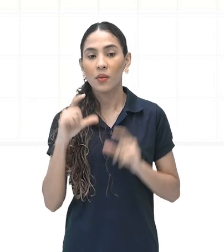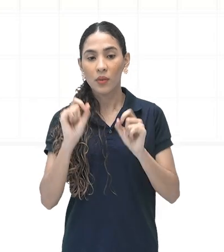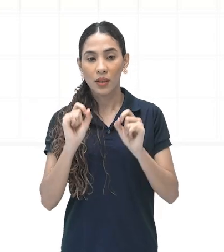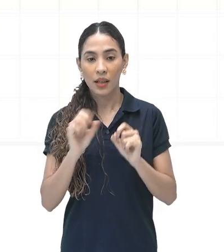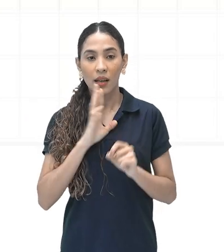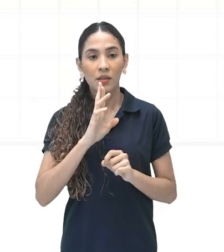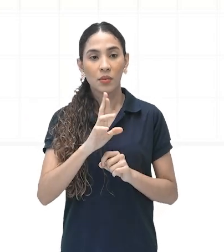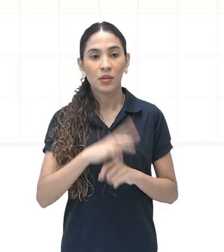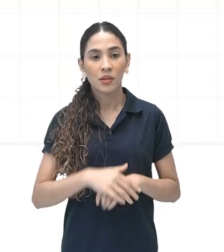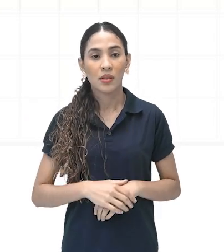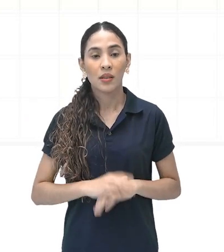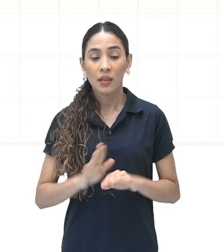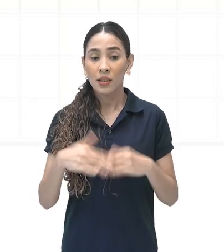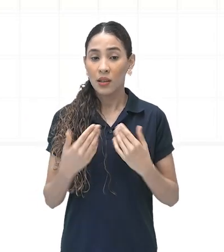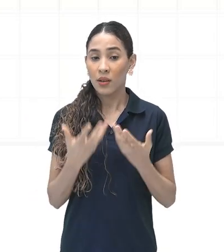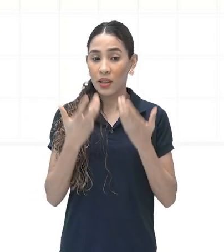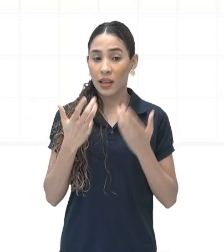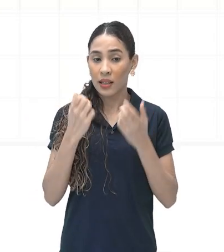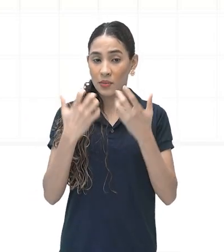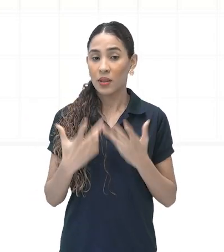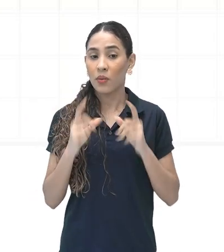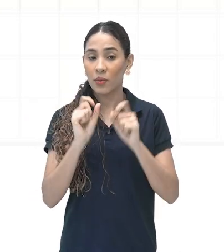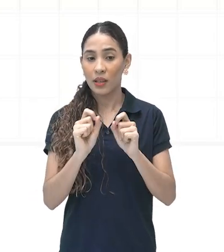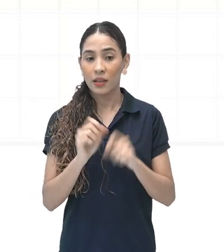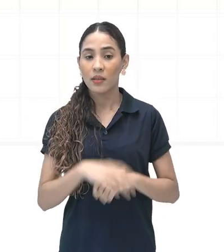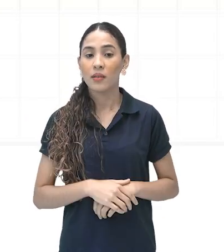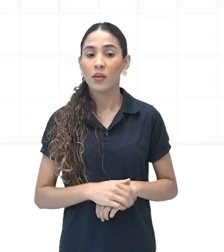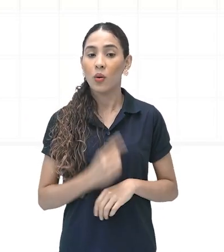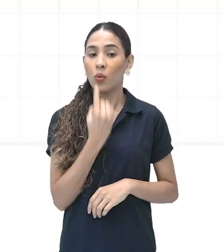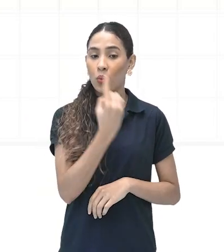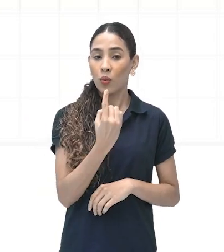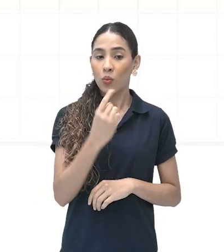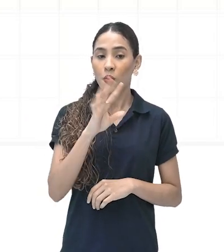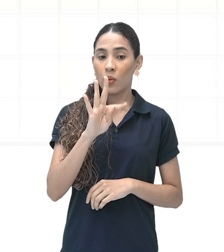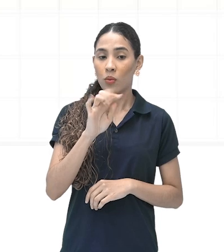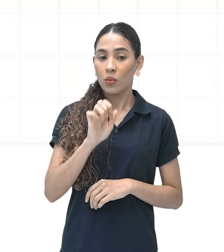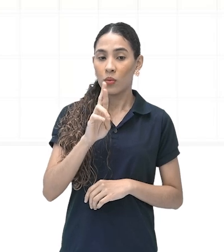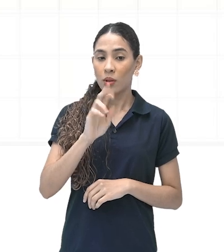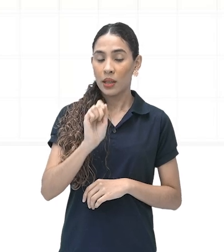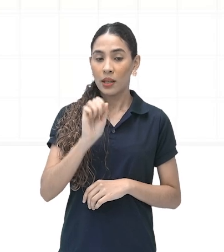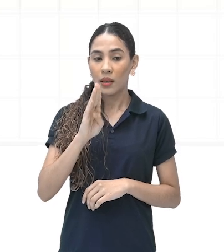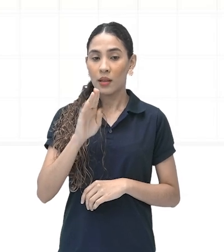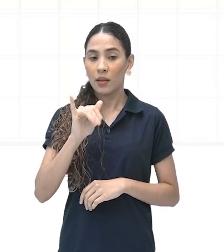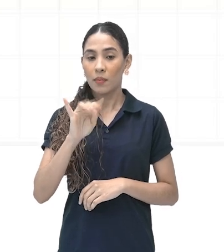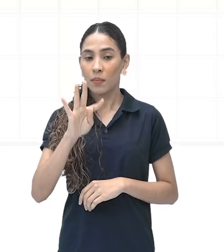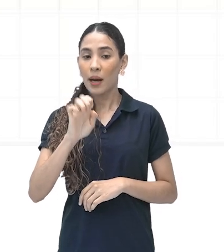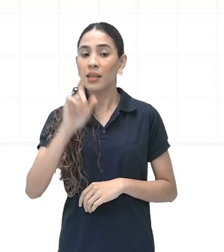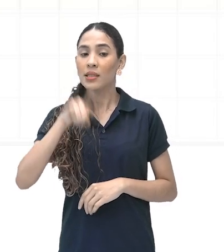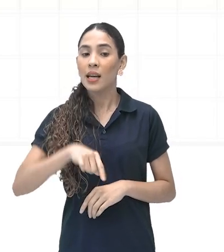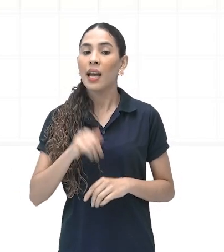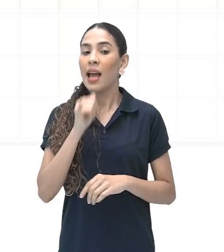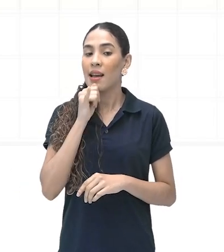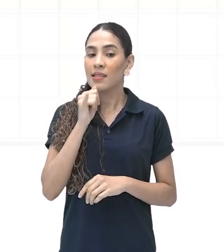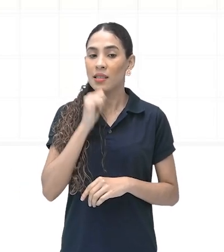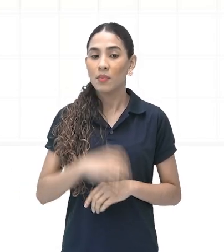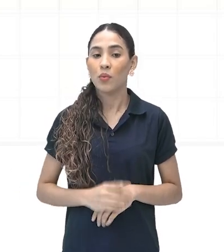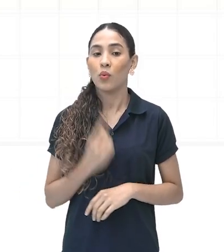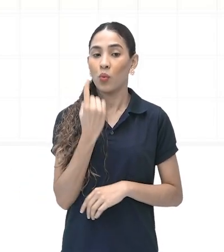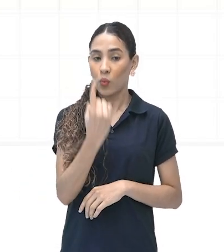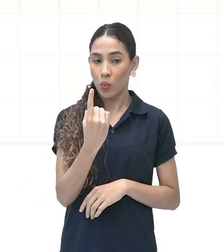a resposta. Isso quer dizer, então, gente, que 1 terabyte é o mesmo que